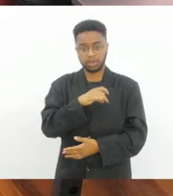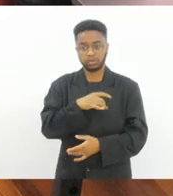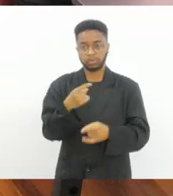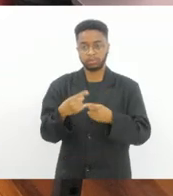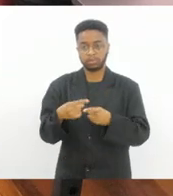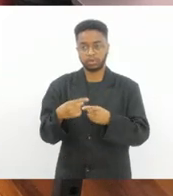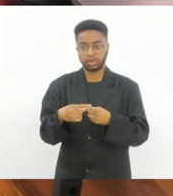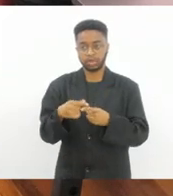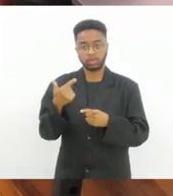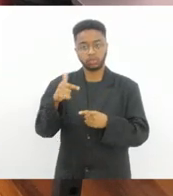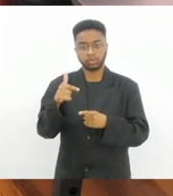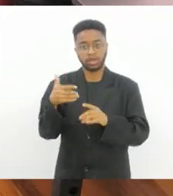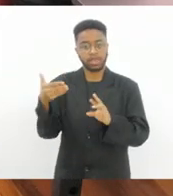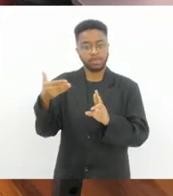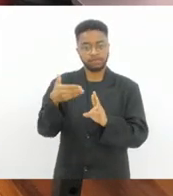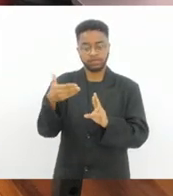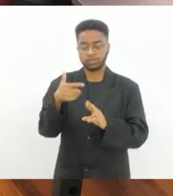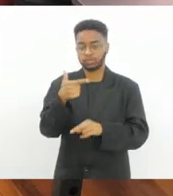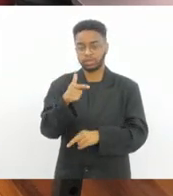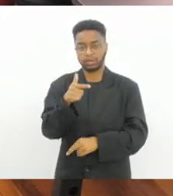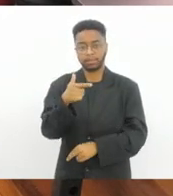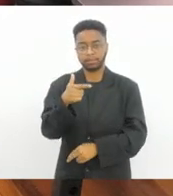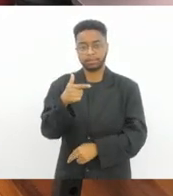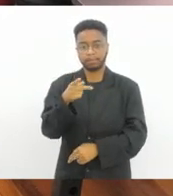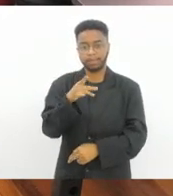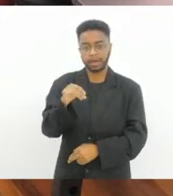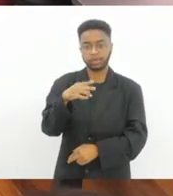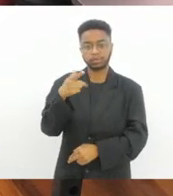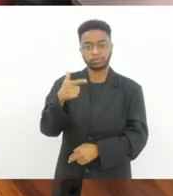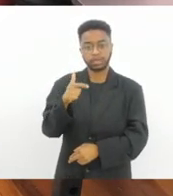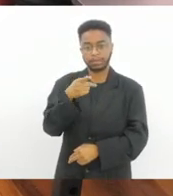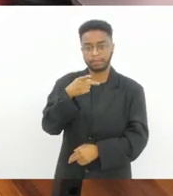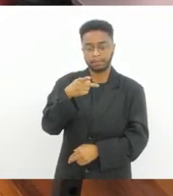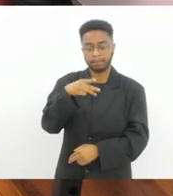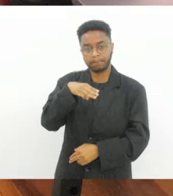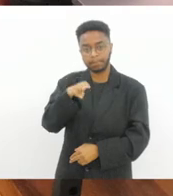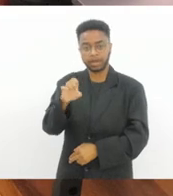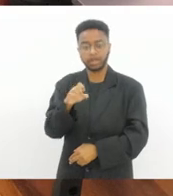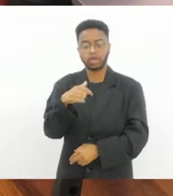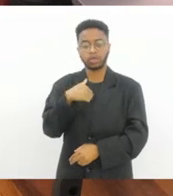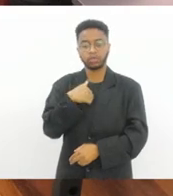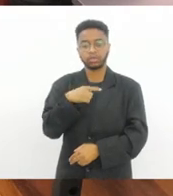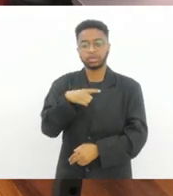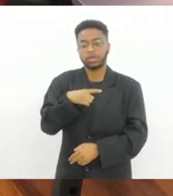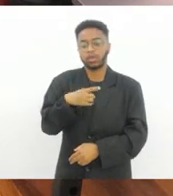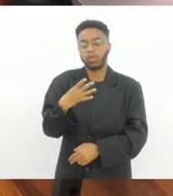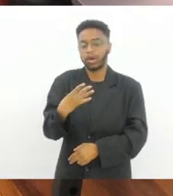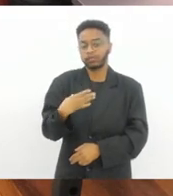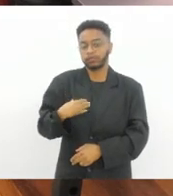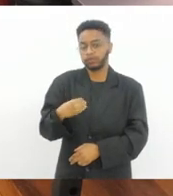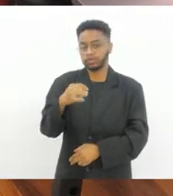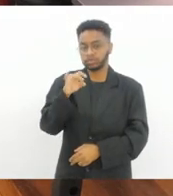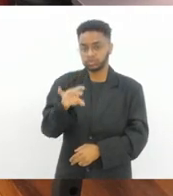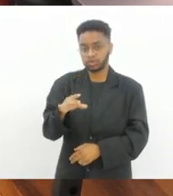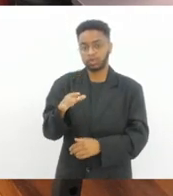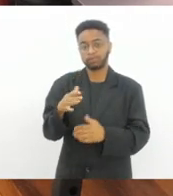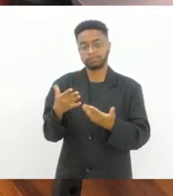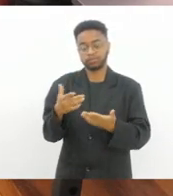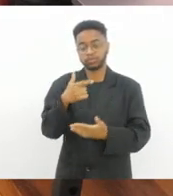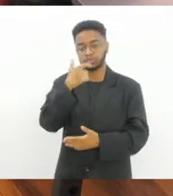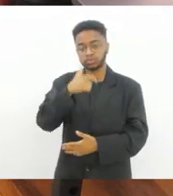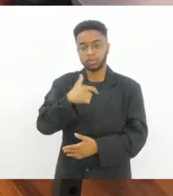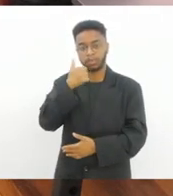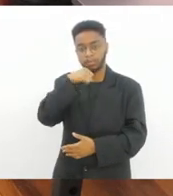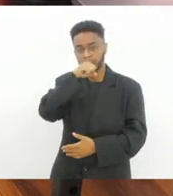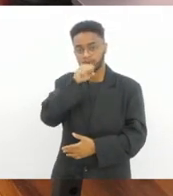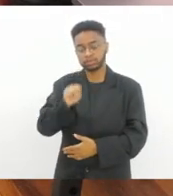referência parental, não tenho pai nem mãe, eu só tenho 4 filhos, sou mãe só. e ele era um namorado. Eu tinha muito medo,